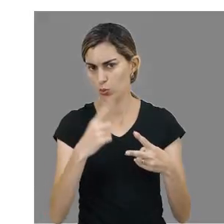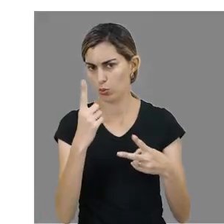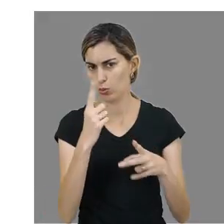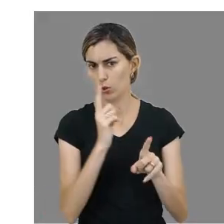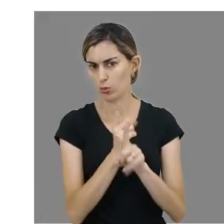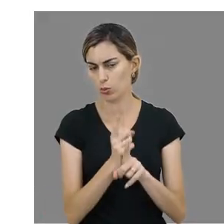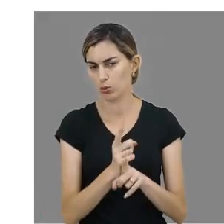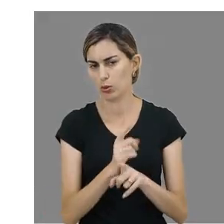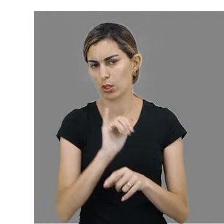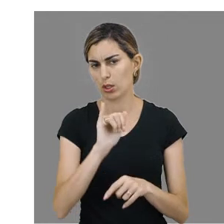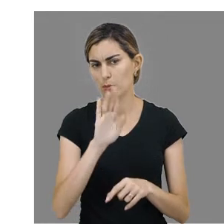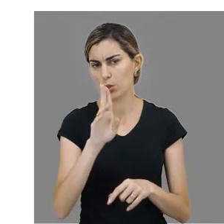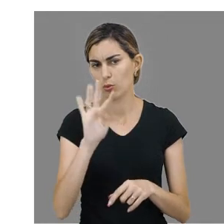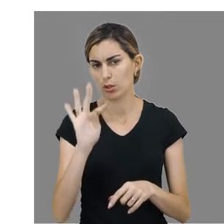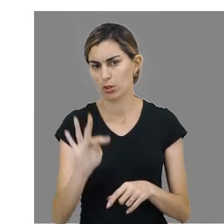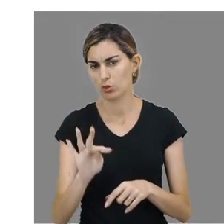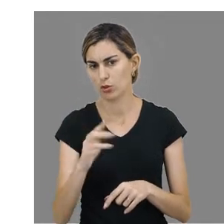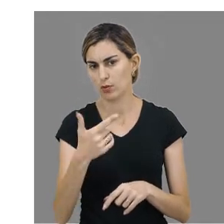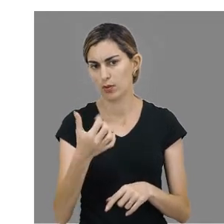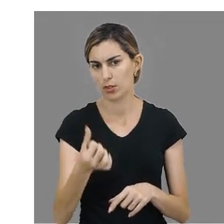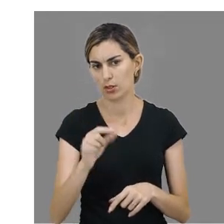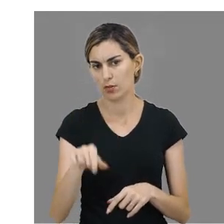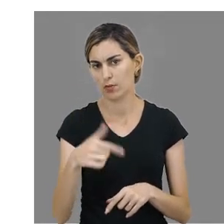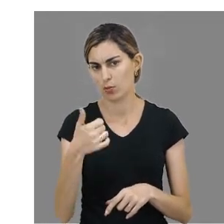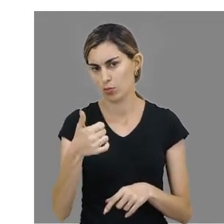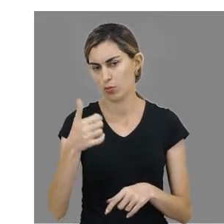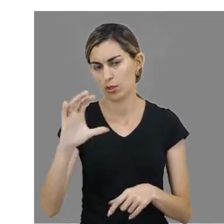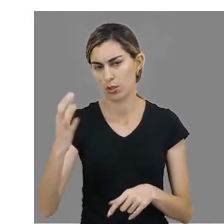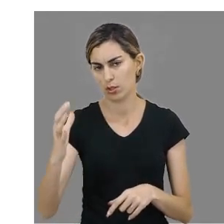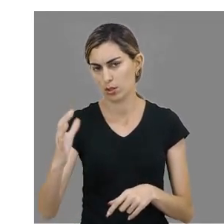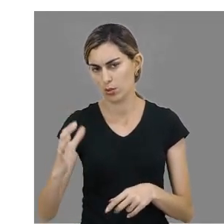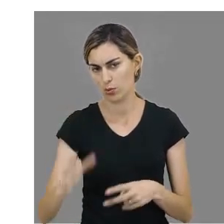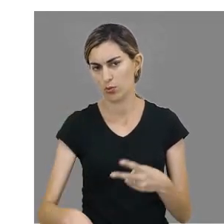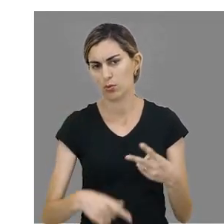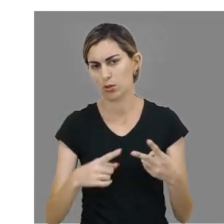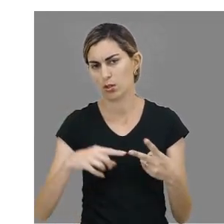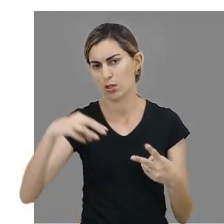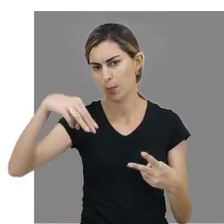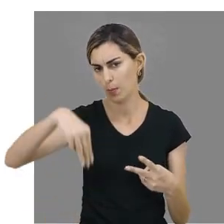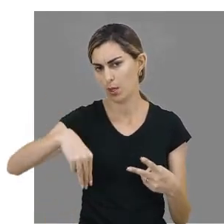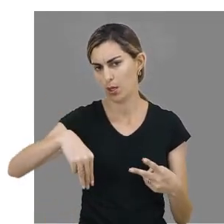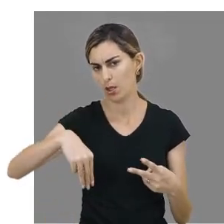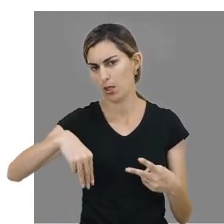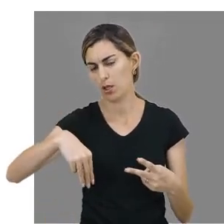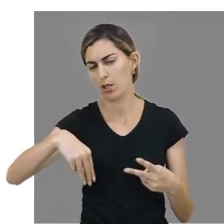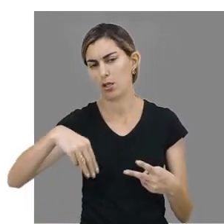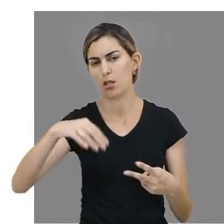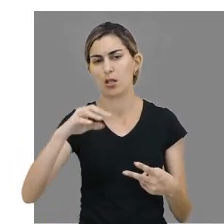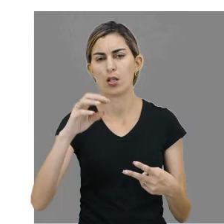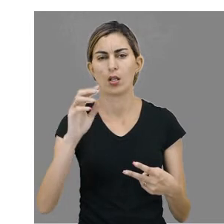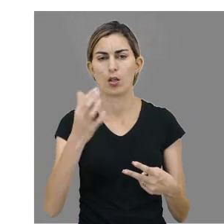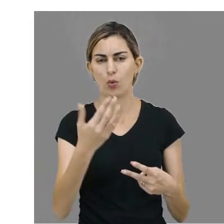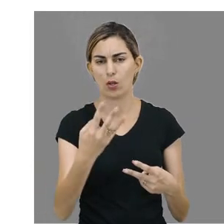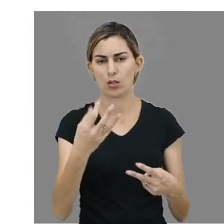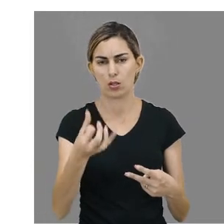o seguinte: IBUTG 26,1 graus Celsius e a taxa de